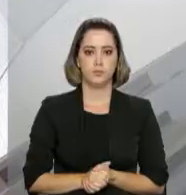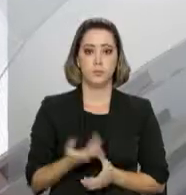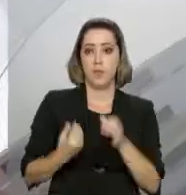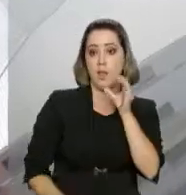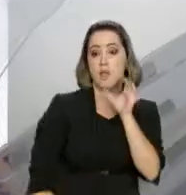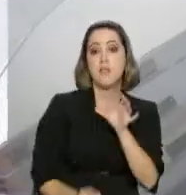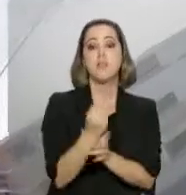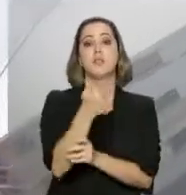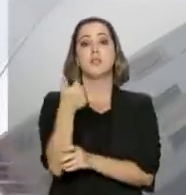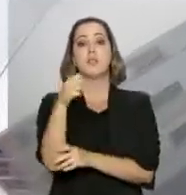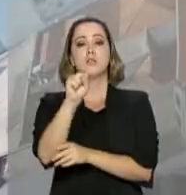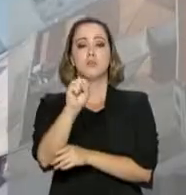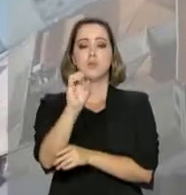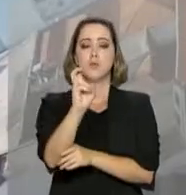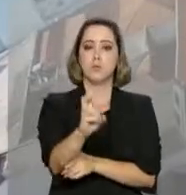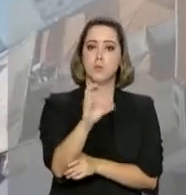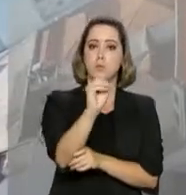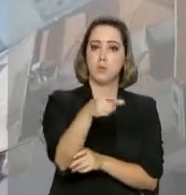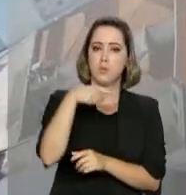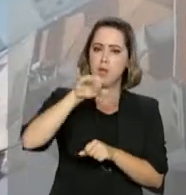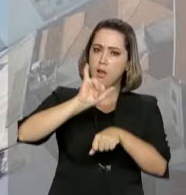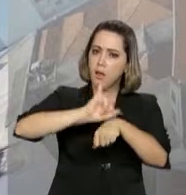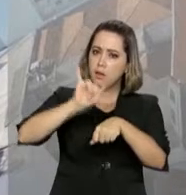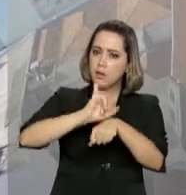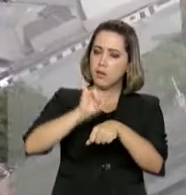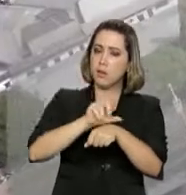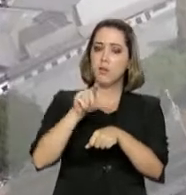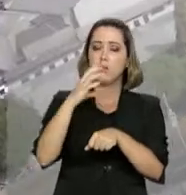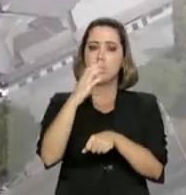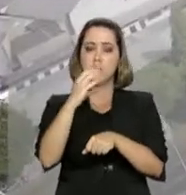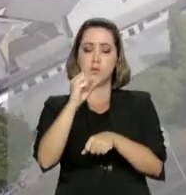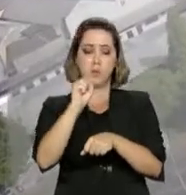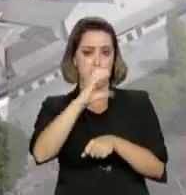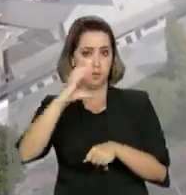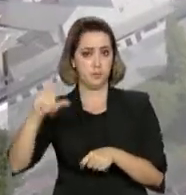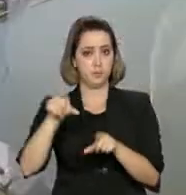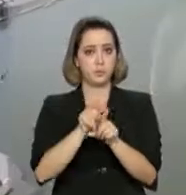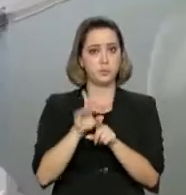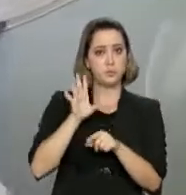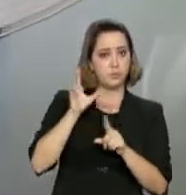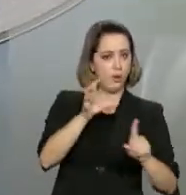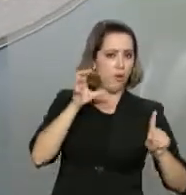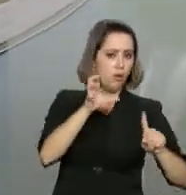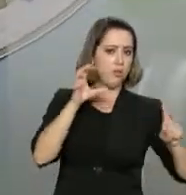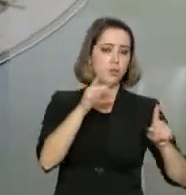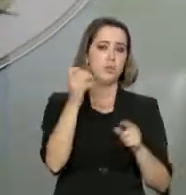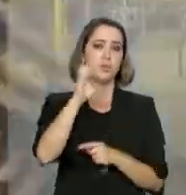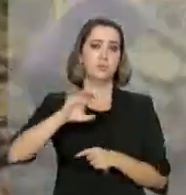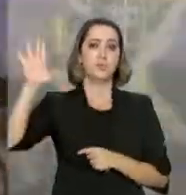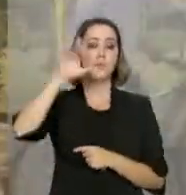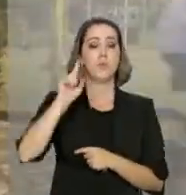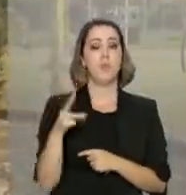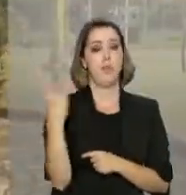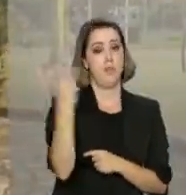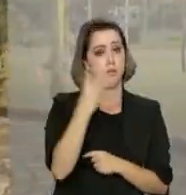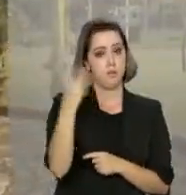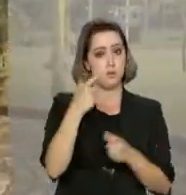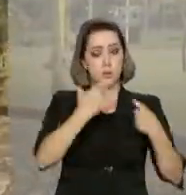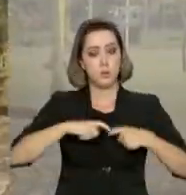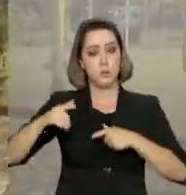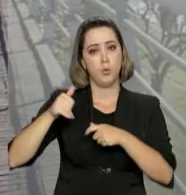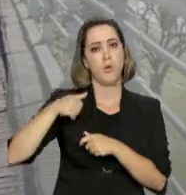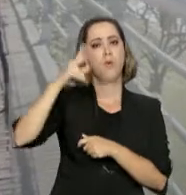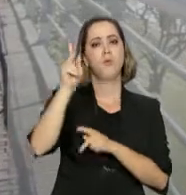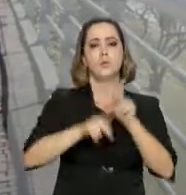Fundada em 1850, Blumenau tem fortes influências na arquitetura europeia. A cidade é a terceira mais populosa